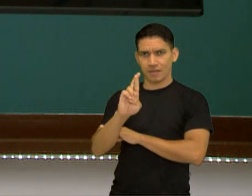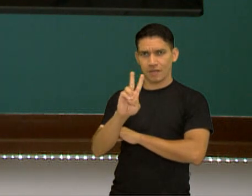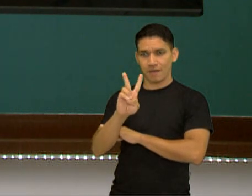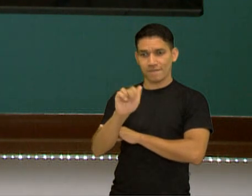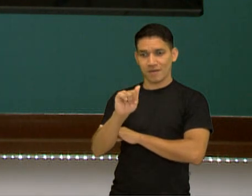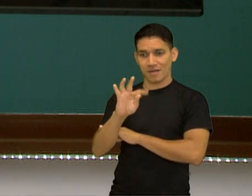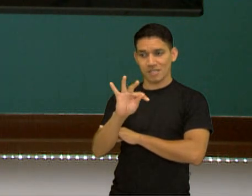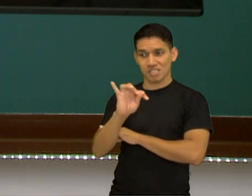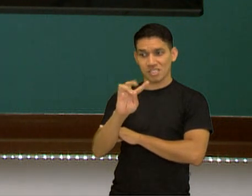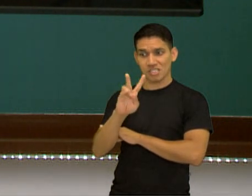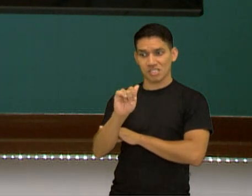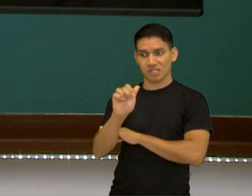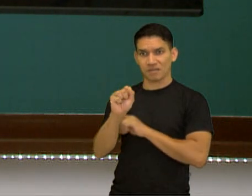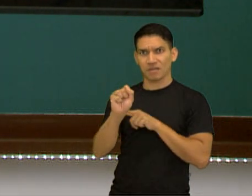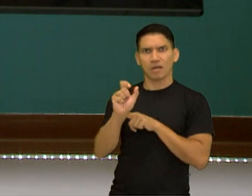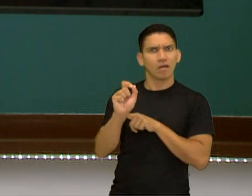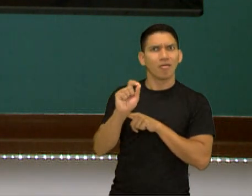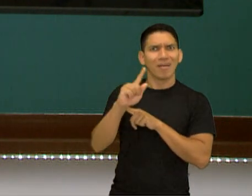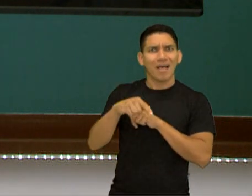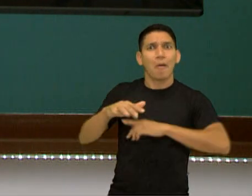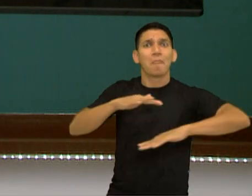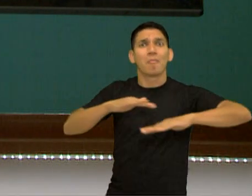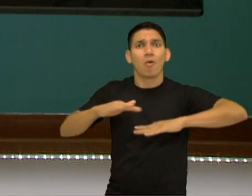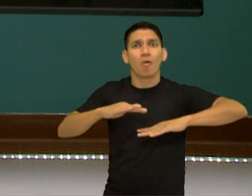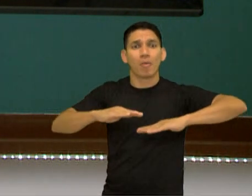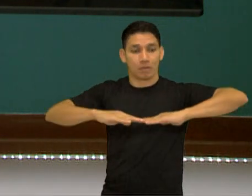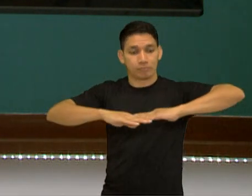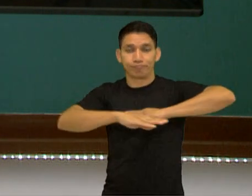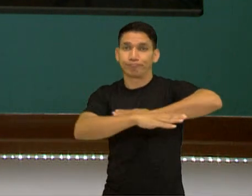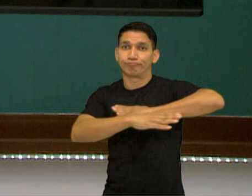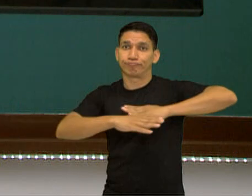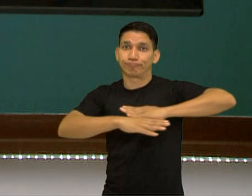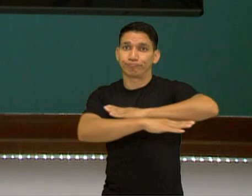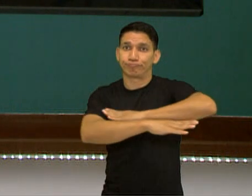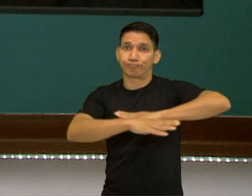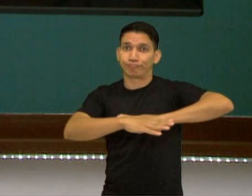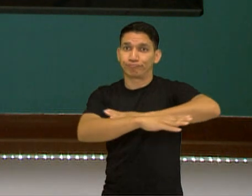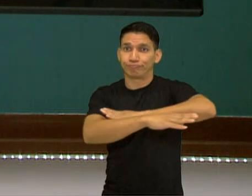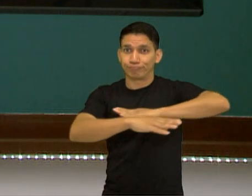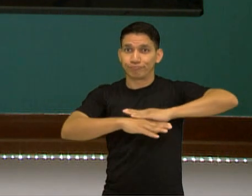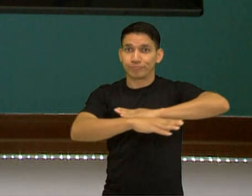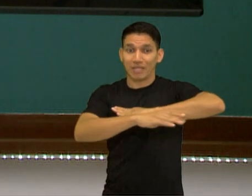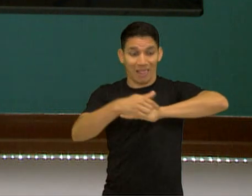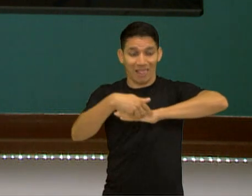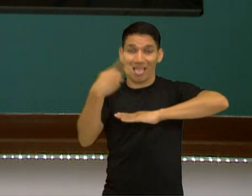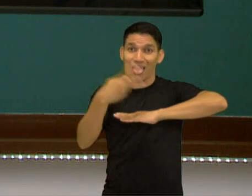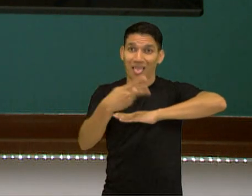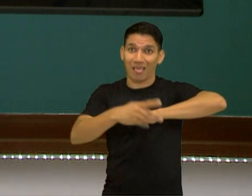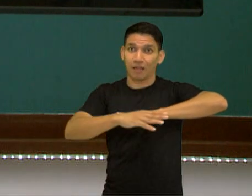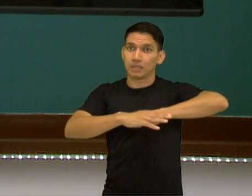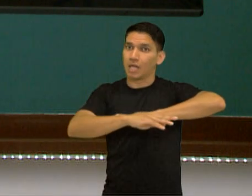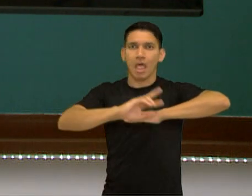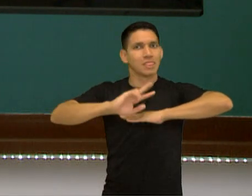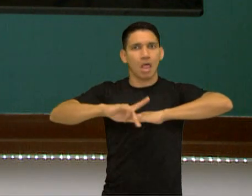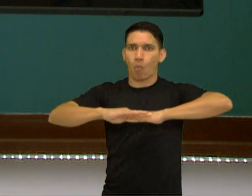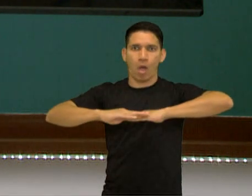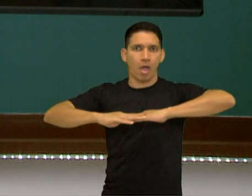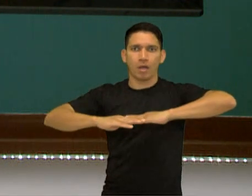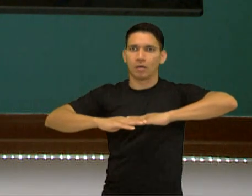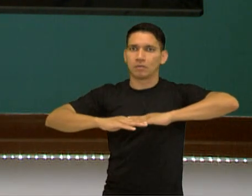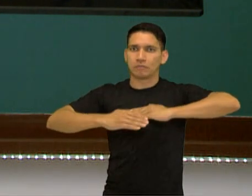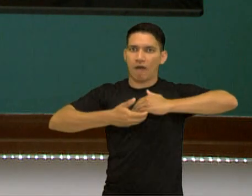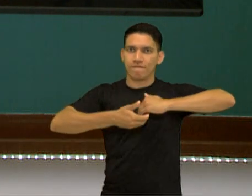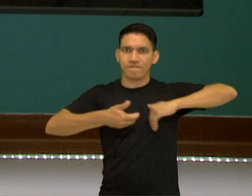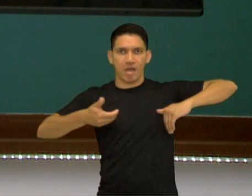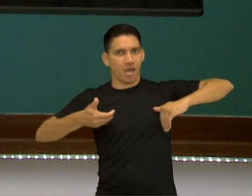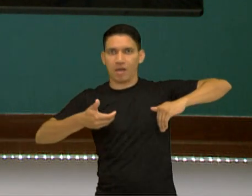conservativas, elas realizam movimentos de maneira lateral umas às outras. Então, essas placas elas não estão nem se